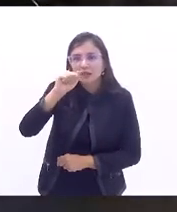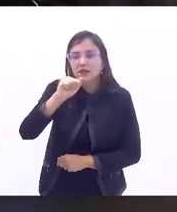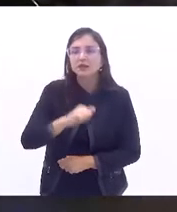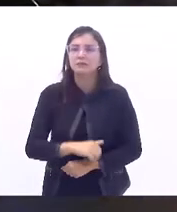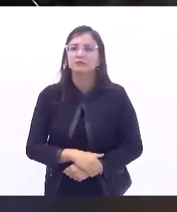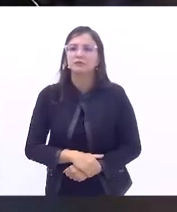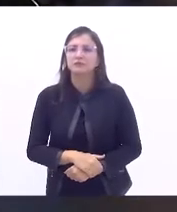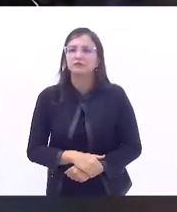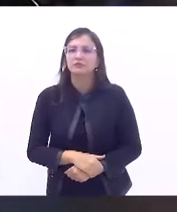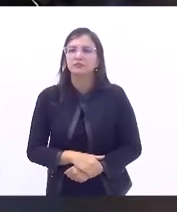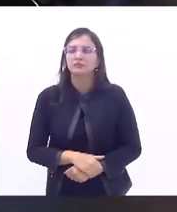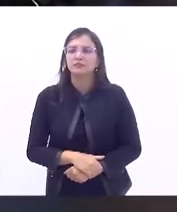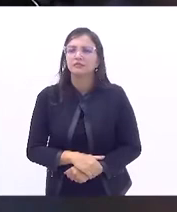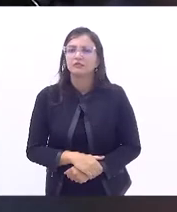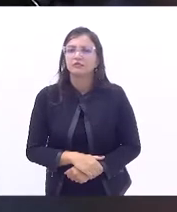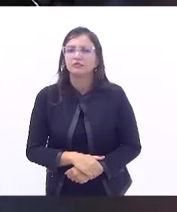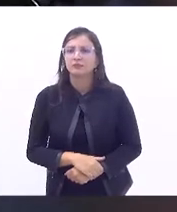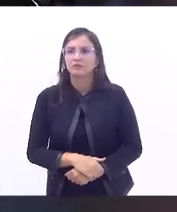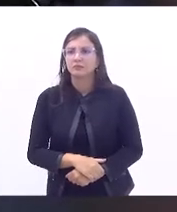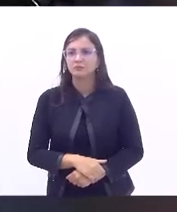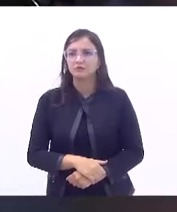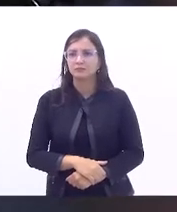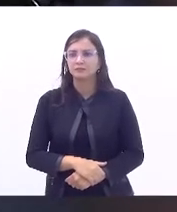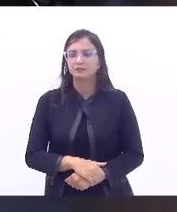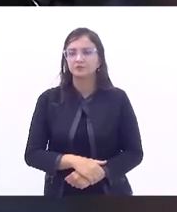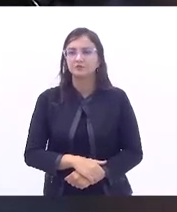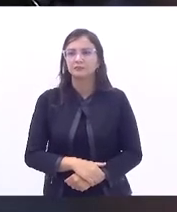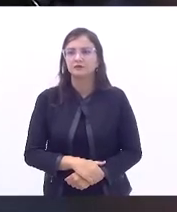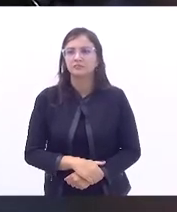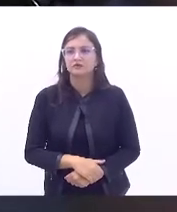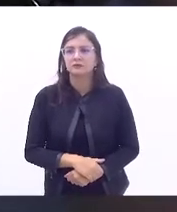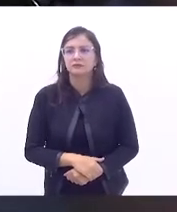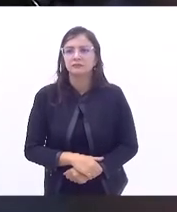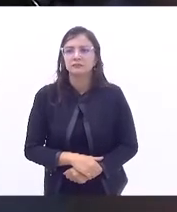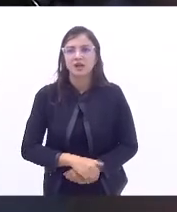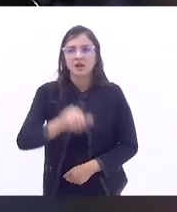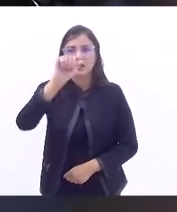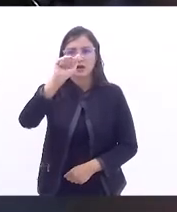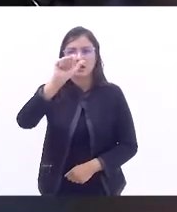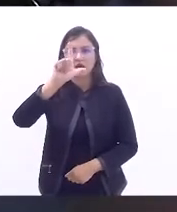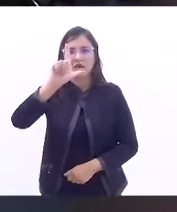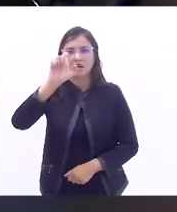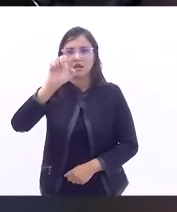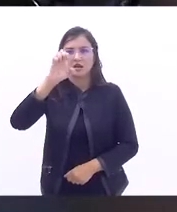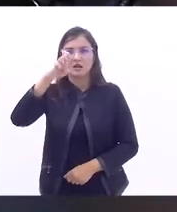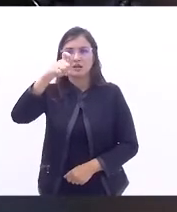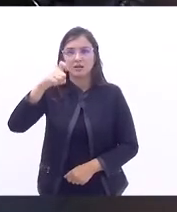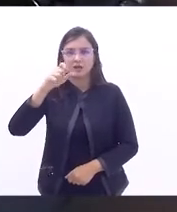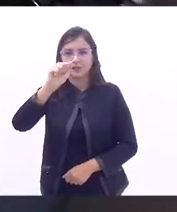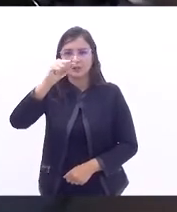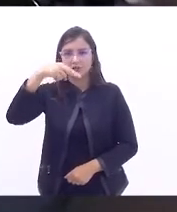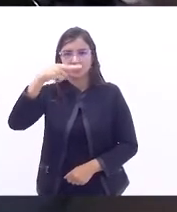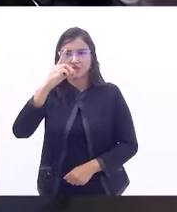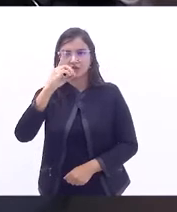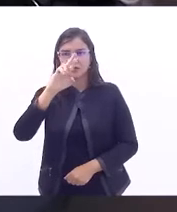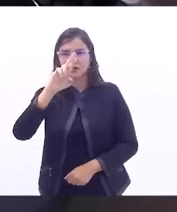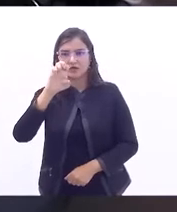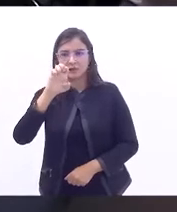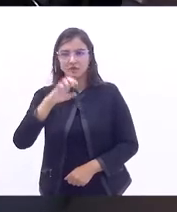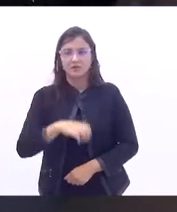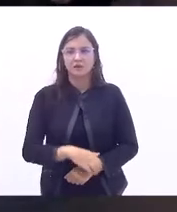Deputada Adriana Baltazar. Deputado Alexandre Freitas.